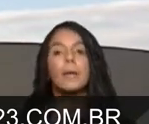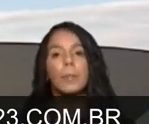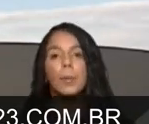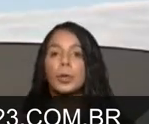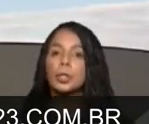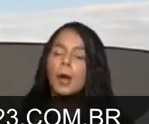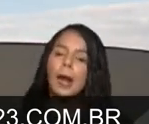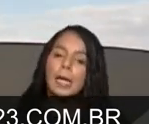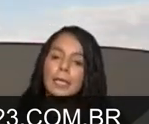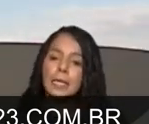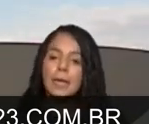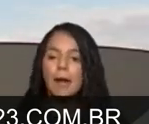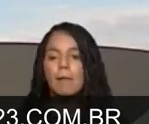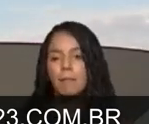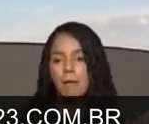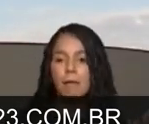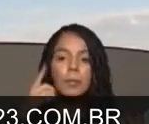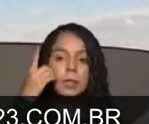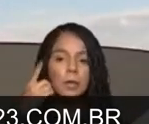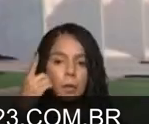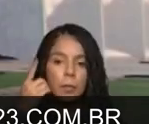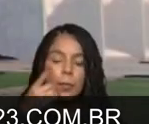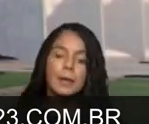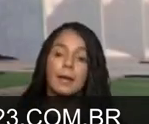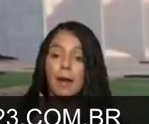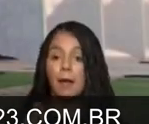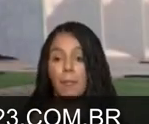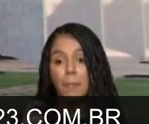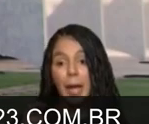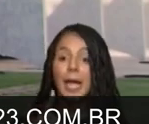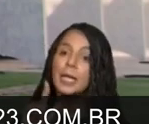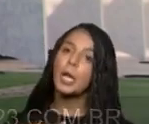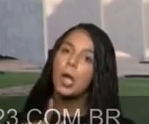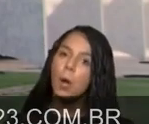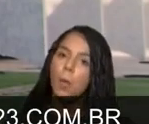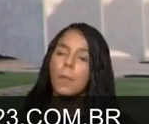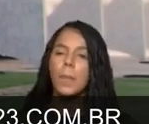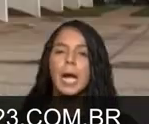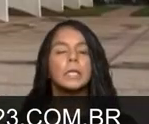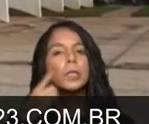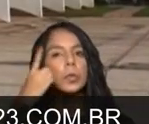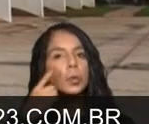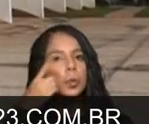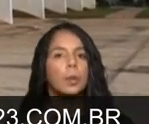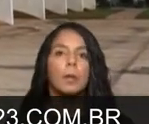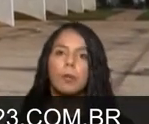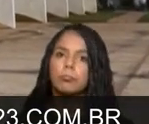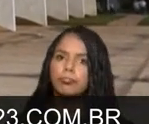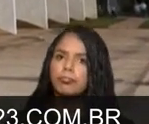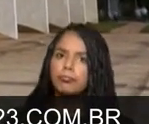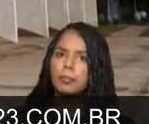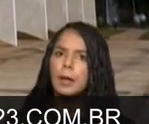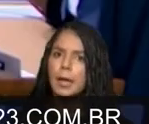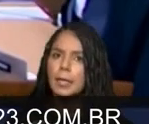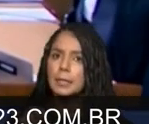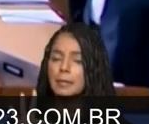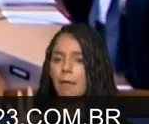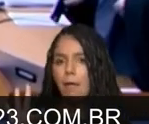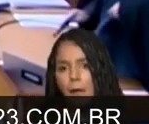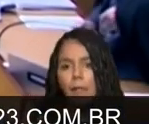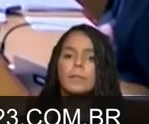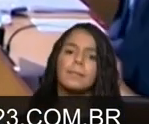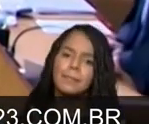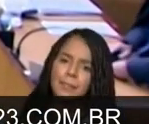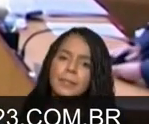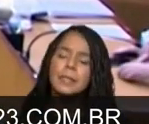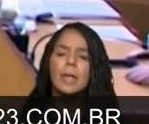para análise na Câmara dos Deputados. A PEC é uma reação dos parlamentares ao avanço do Supremo Tribunal Federal, que